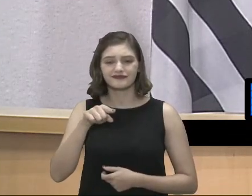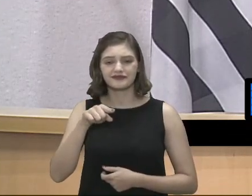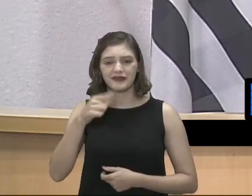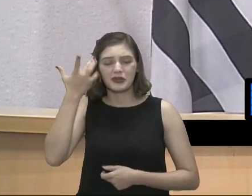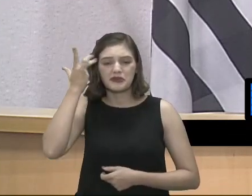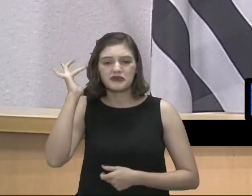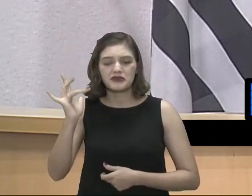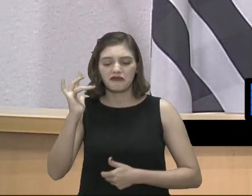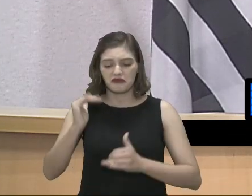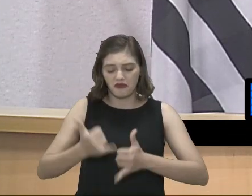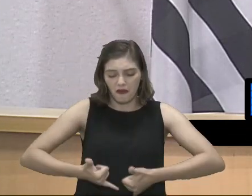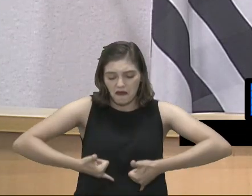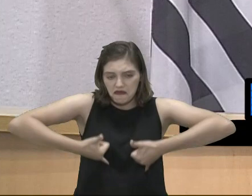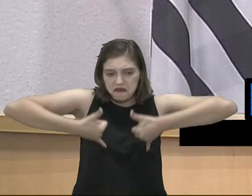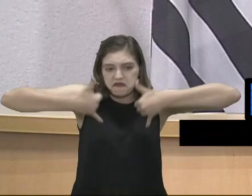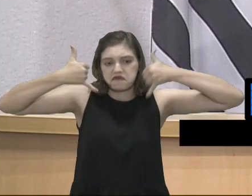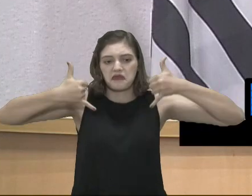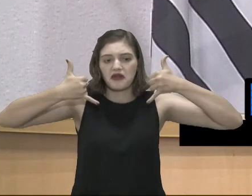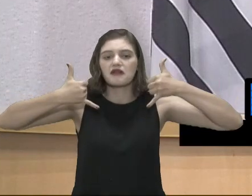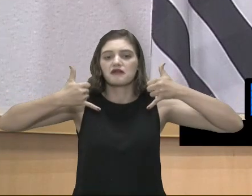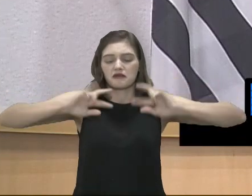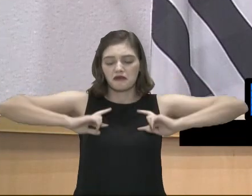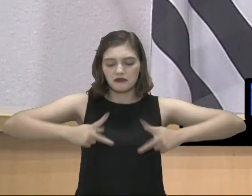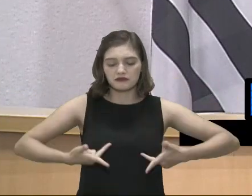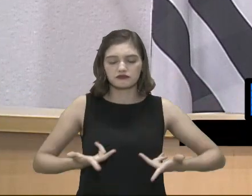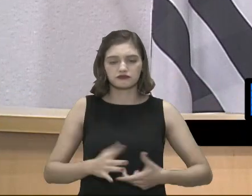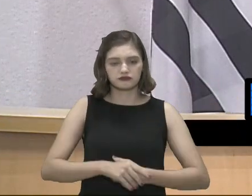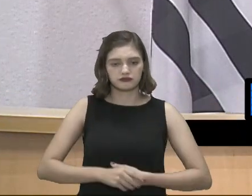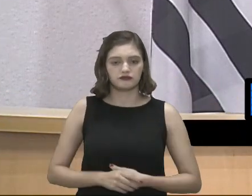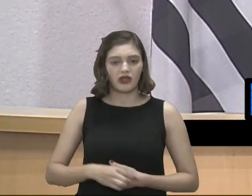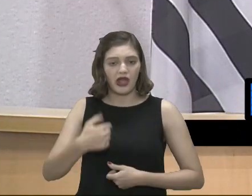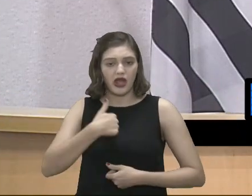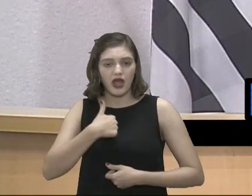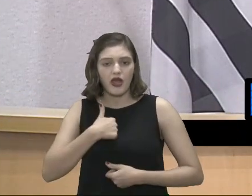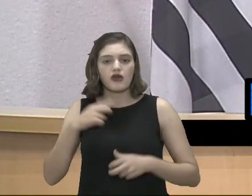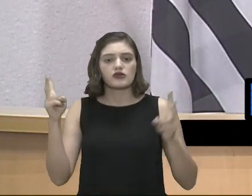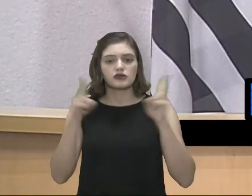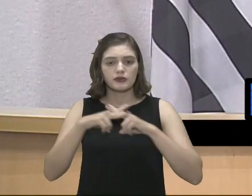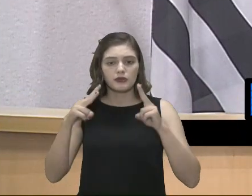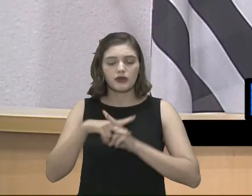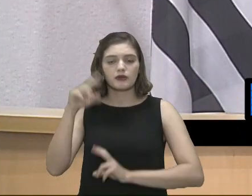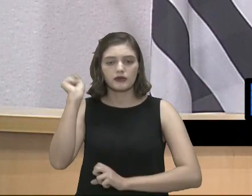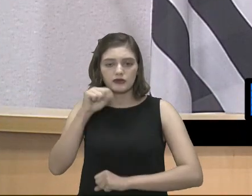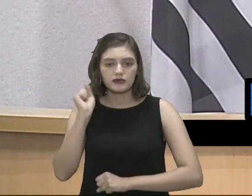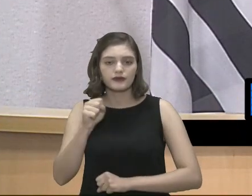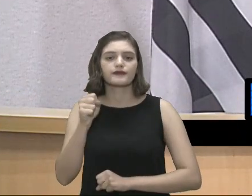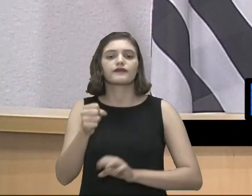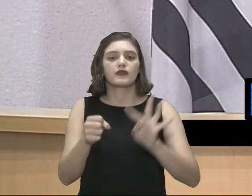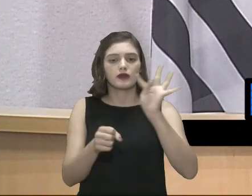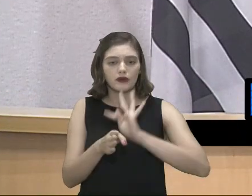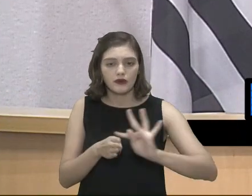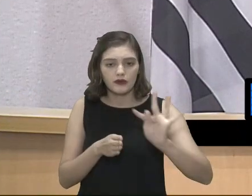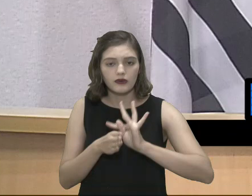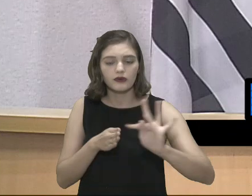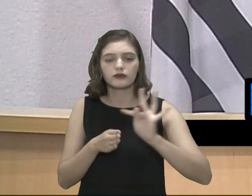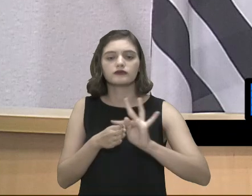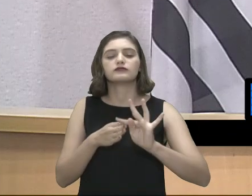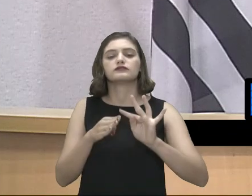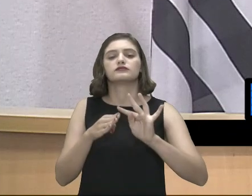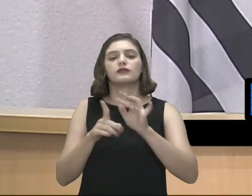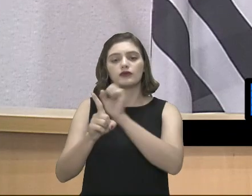eleva como ser humano, entendeu? Eu tive problema com assistência social, no fundo